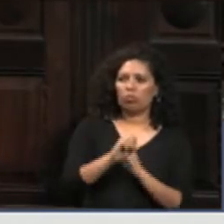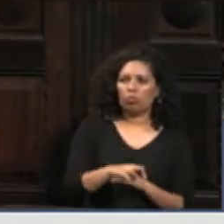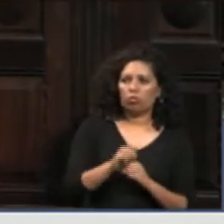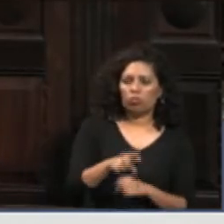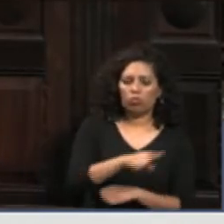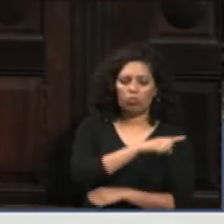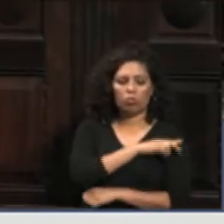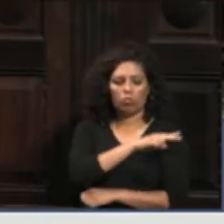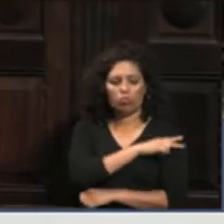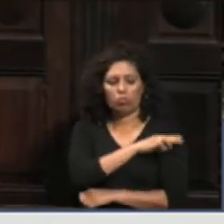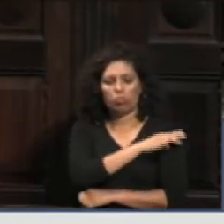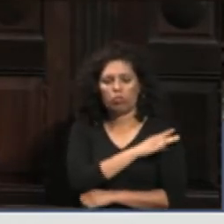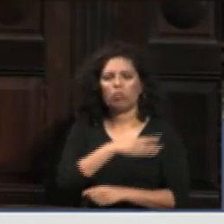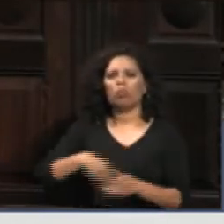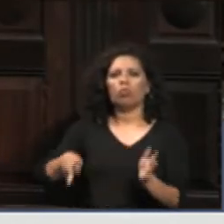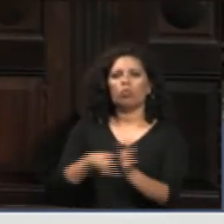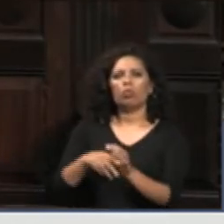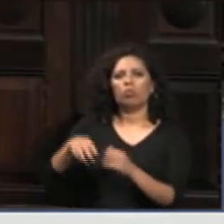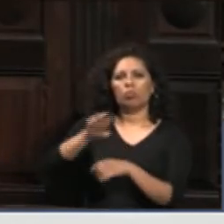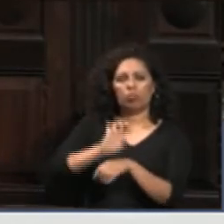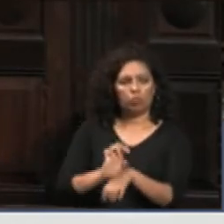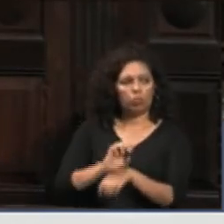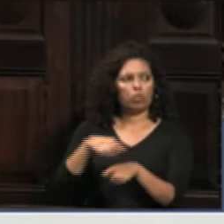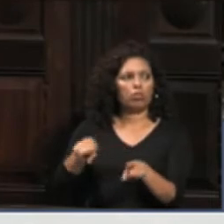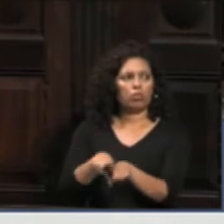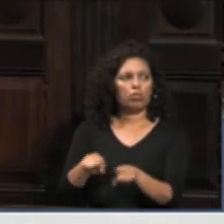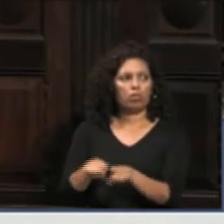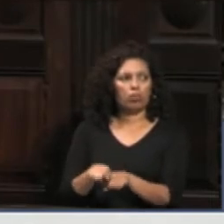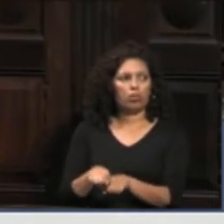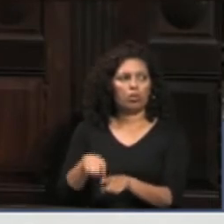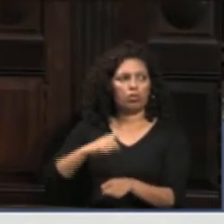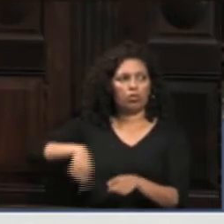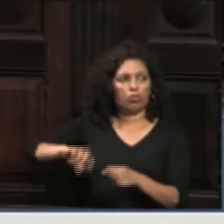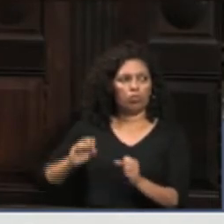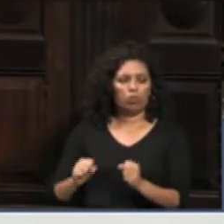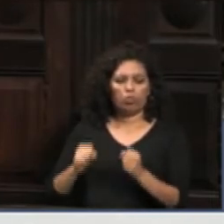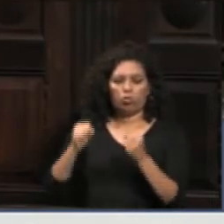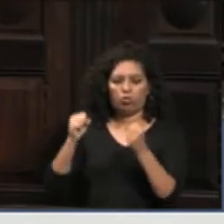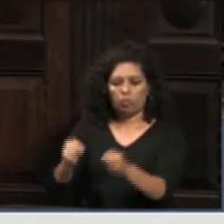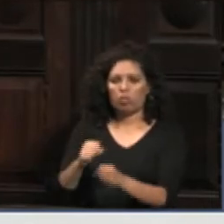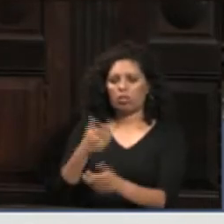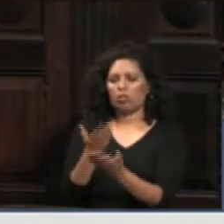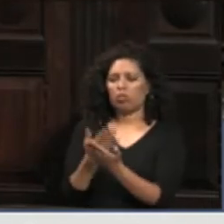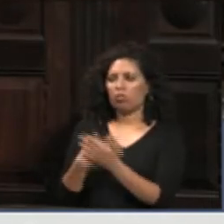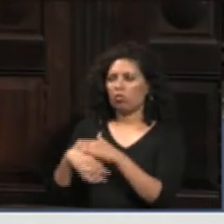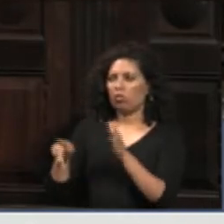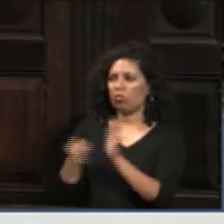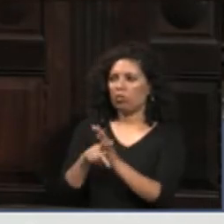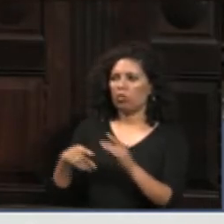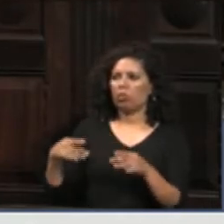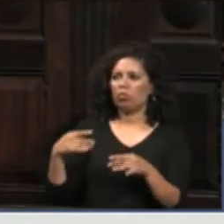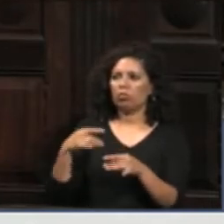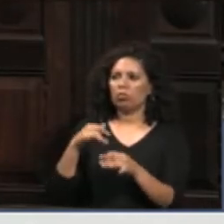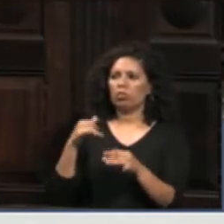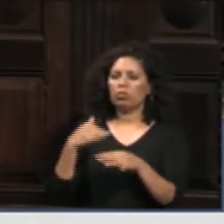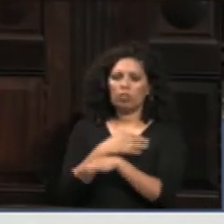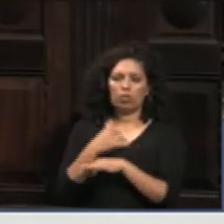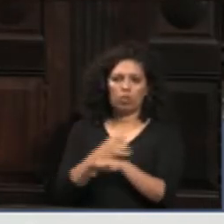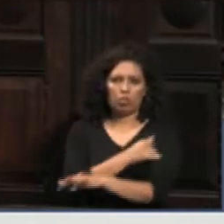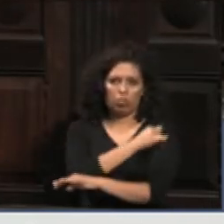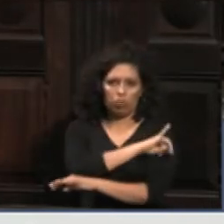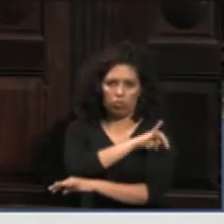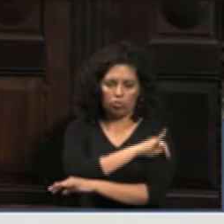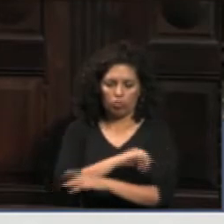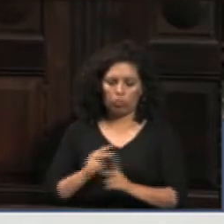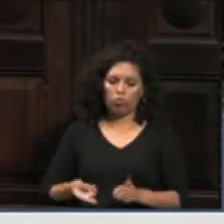rede estadual, e também a nossa luta para que isso possa se reverberar também no município, através do ensino fundamental. Em alguns municípios o